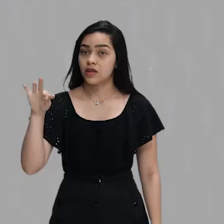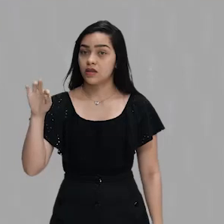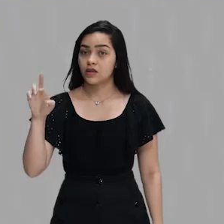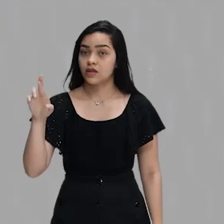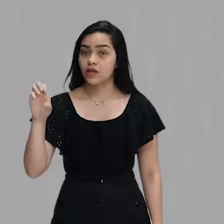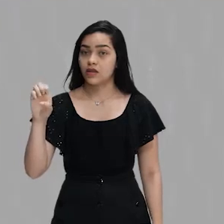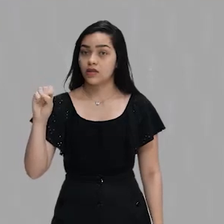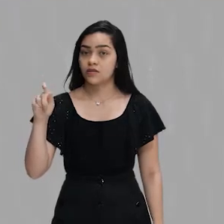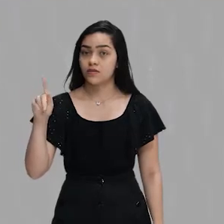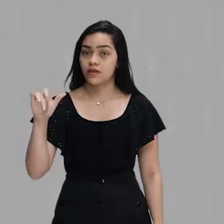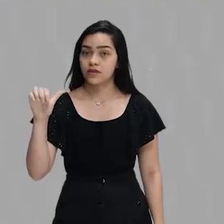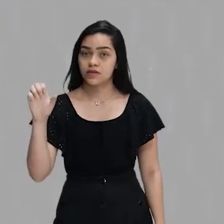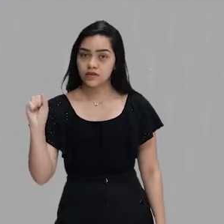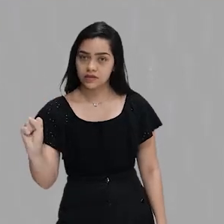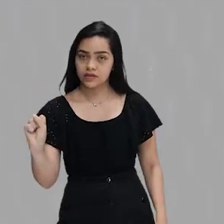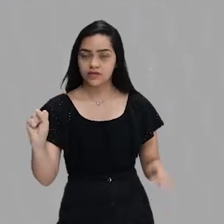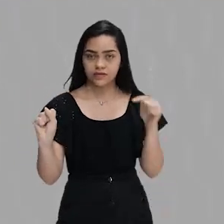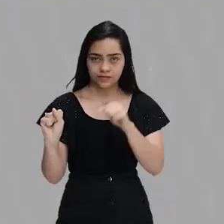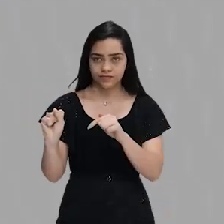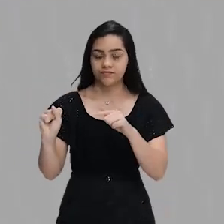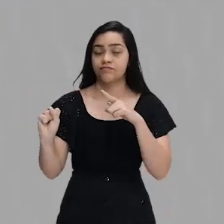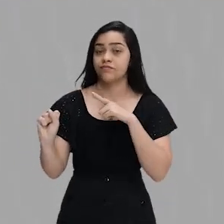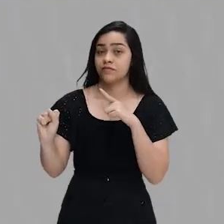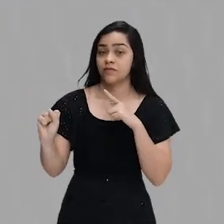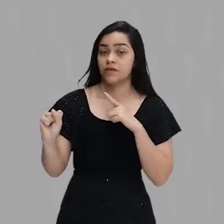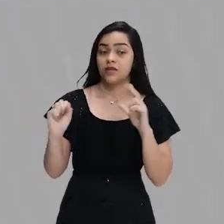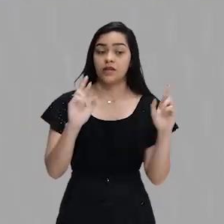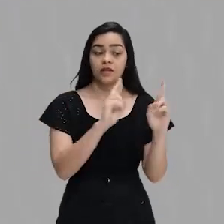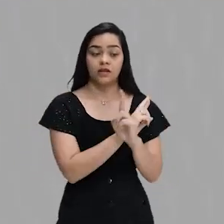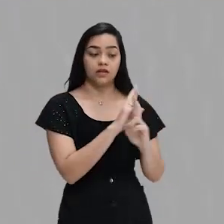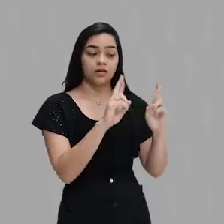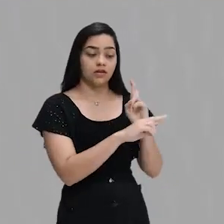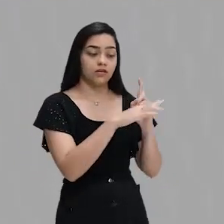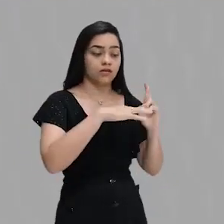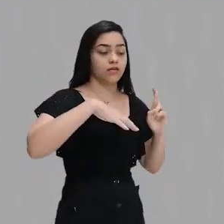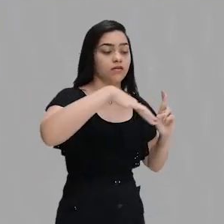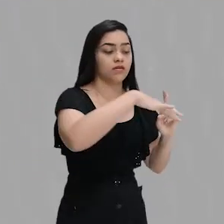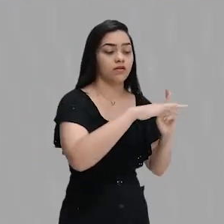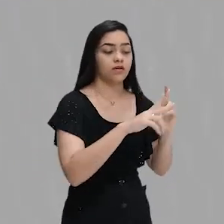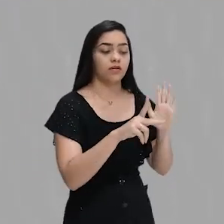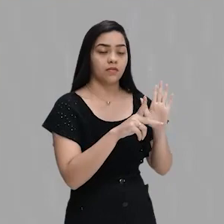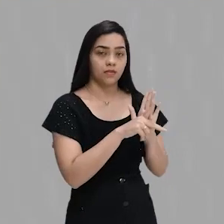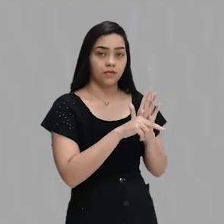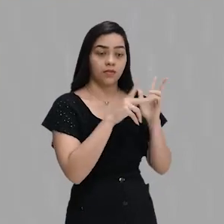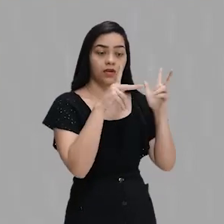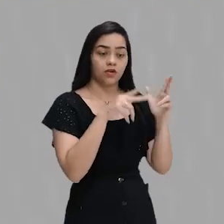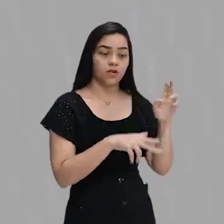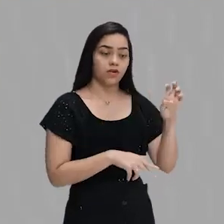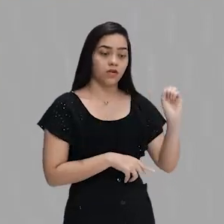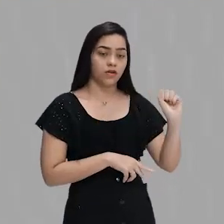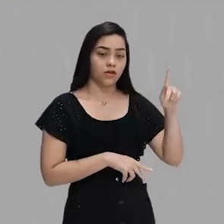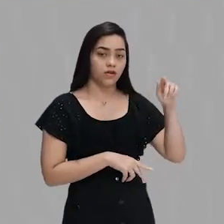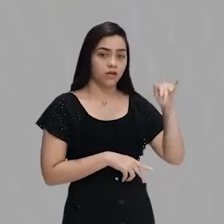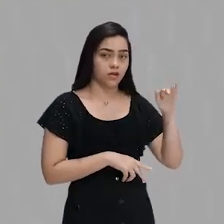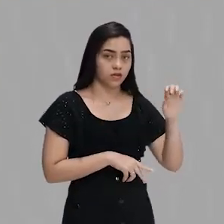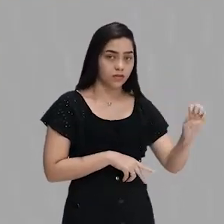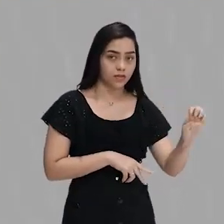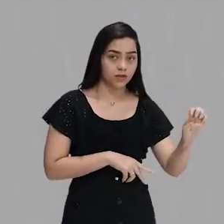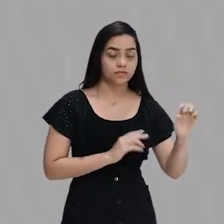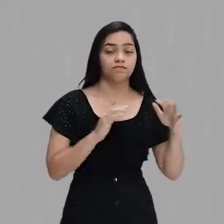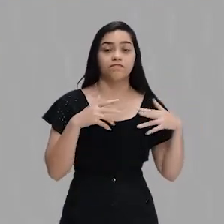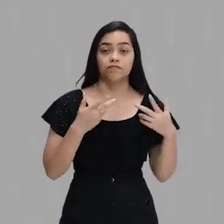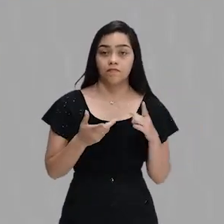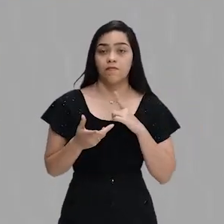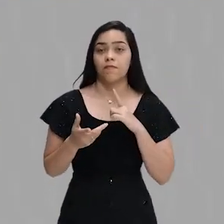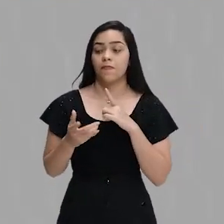interespecíficas. As intraespecíficas são relações ecológicas que ocorrem entre indivíduos da mesma espécie. No caso